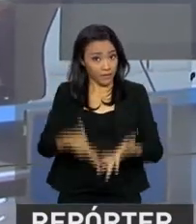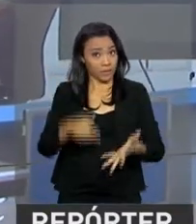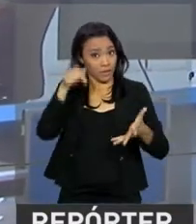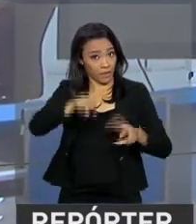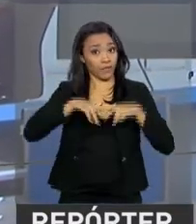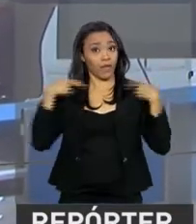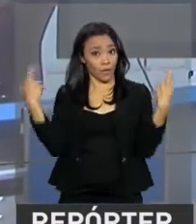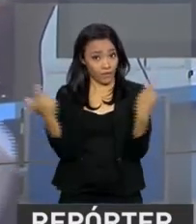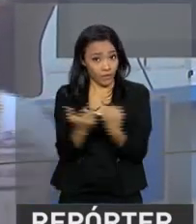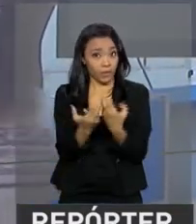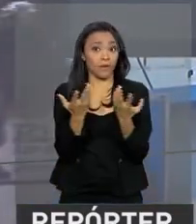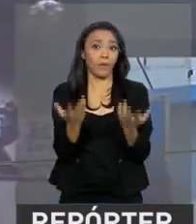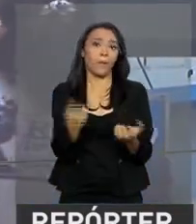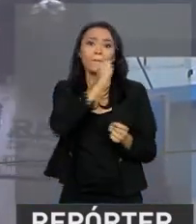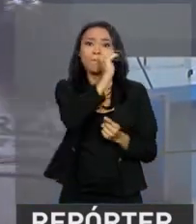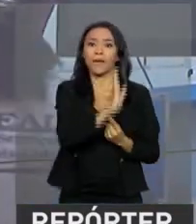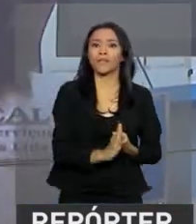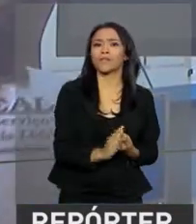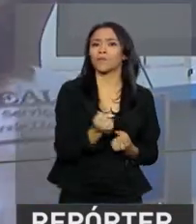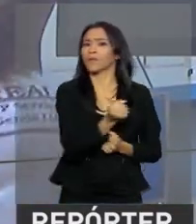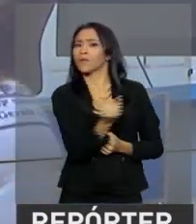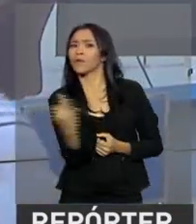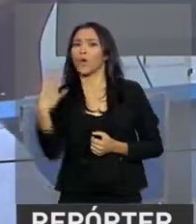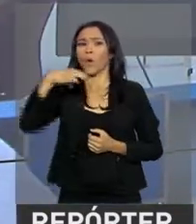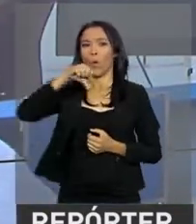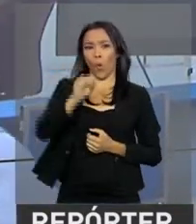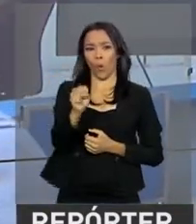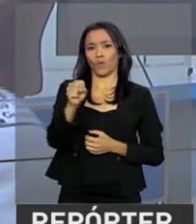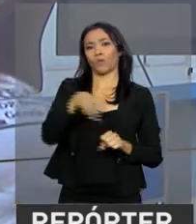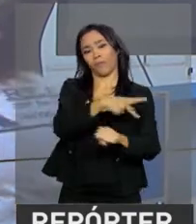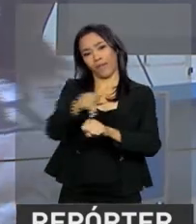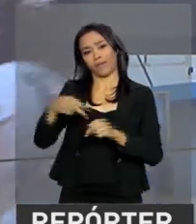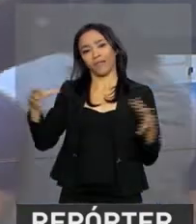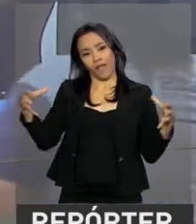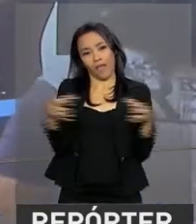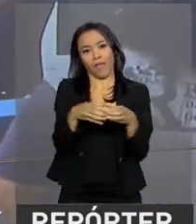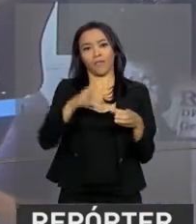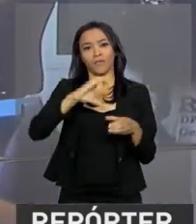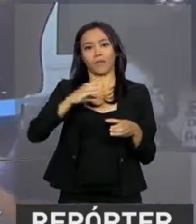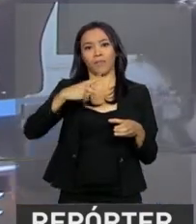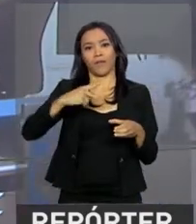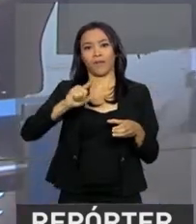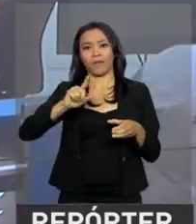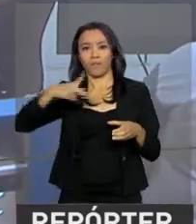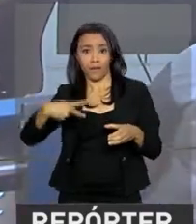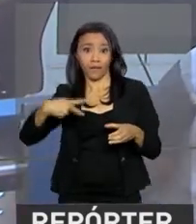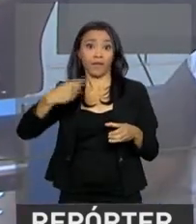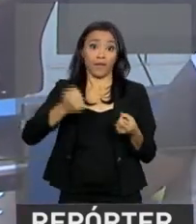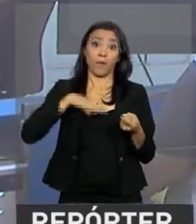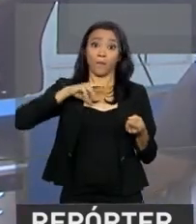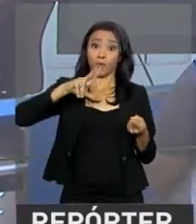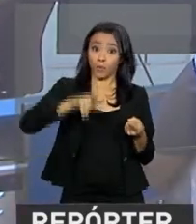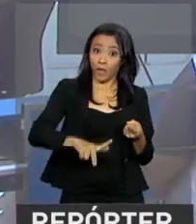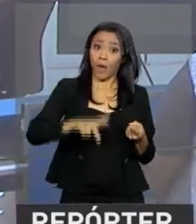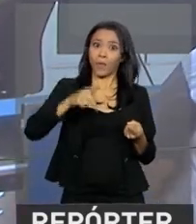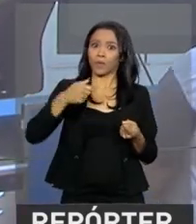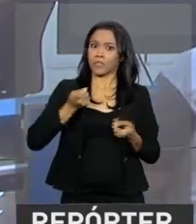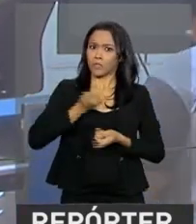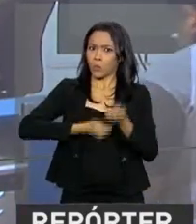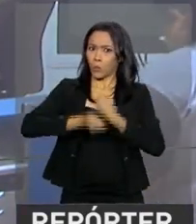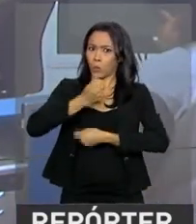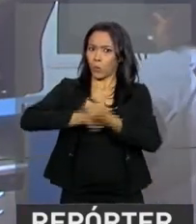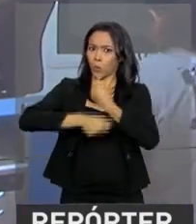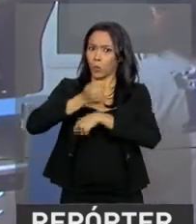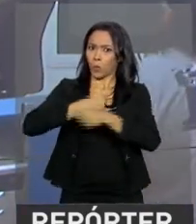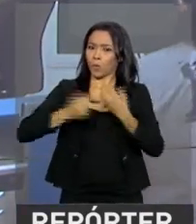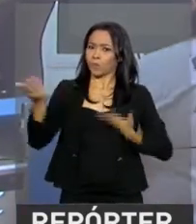reunião no Itamaraty. Brasil e mais 8 países integram a CPLP, entre eles Portugal, que tem um comércio com